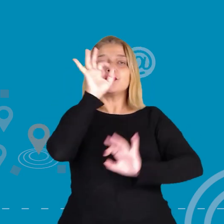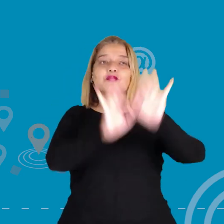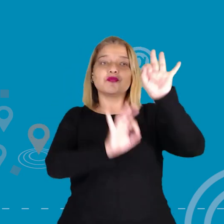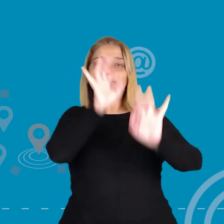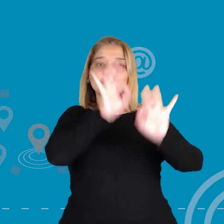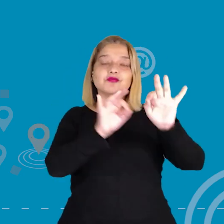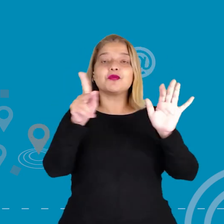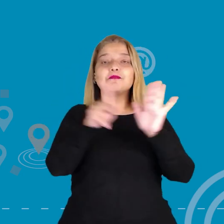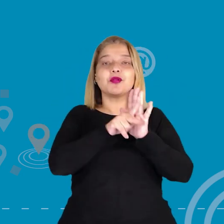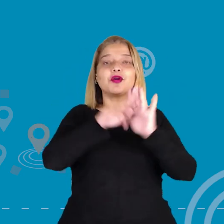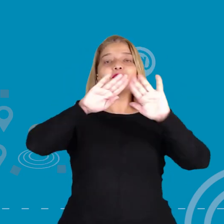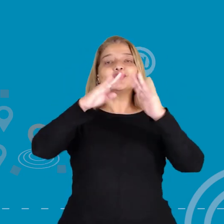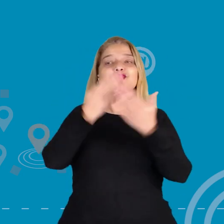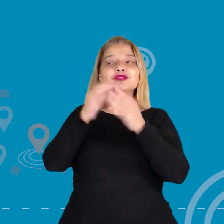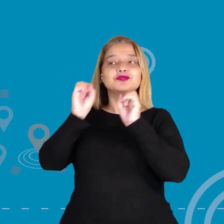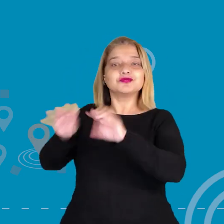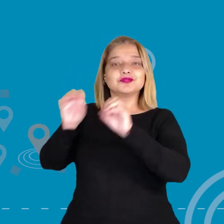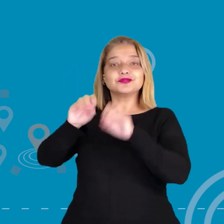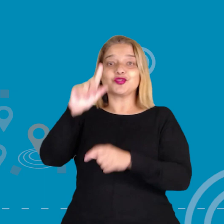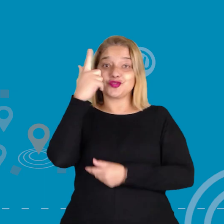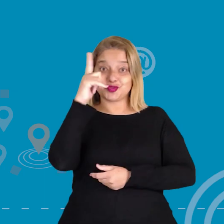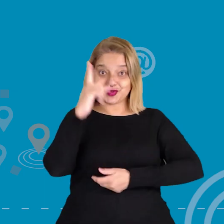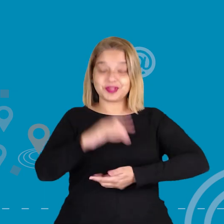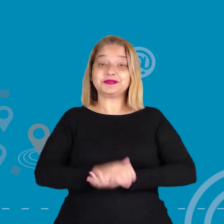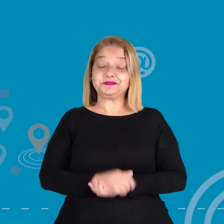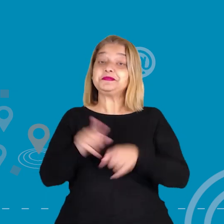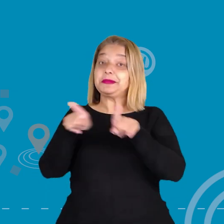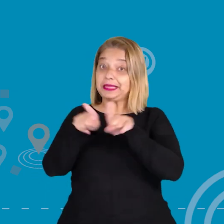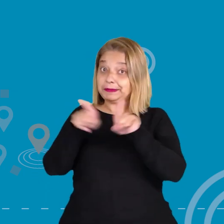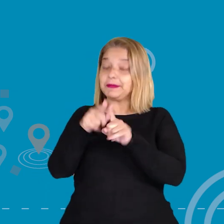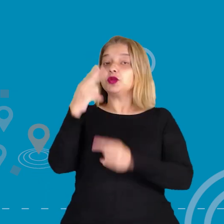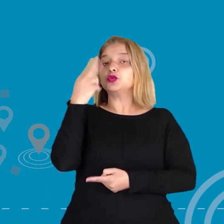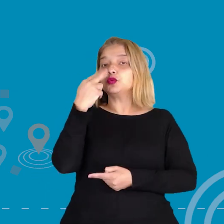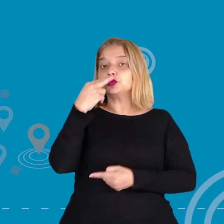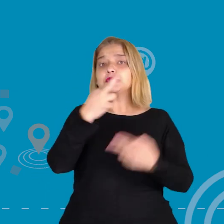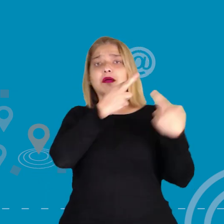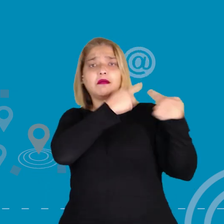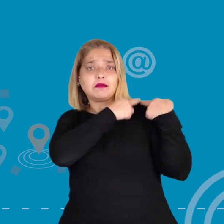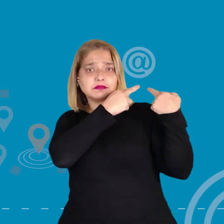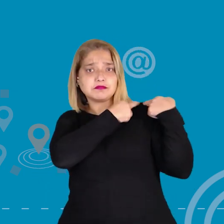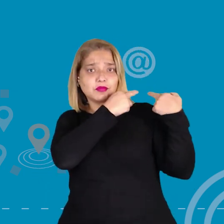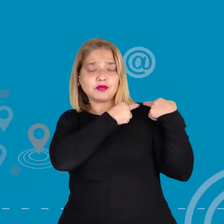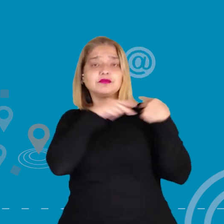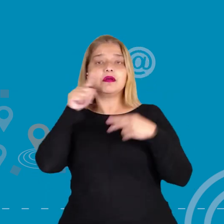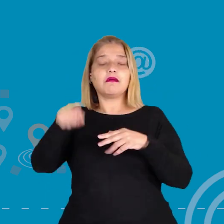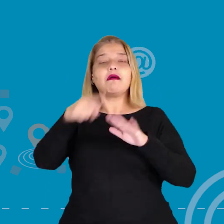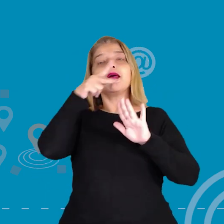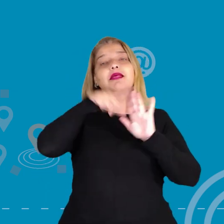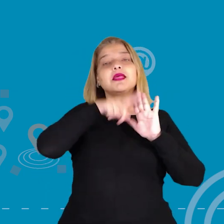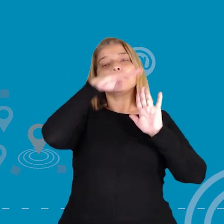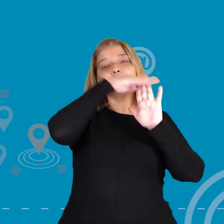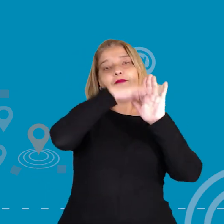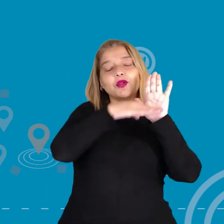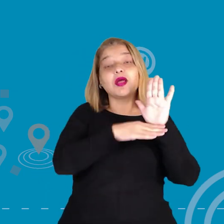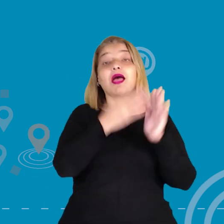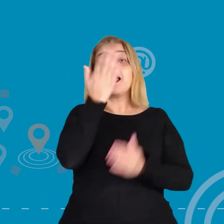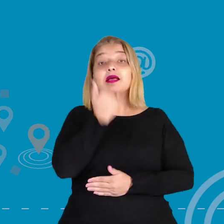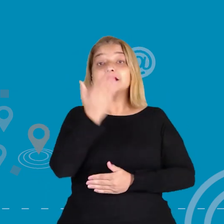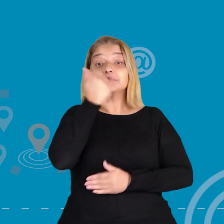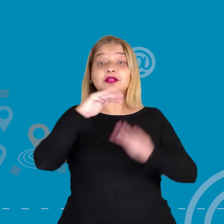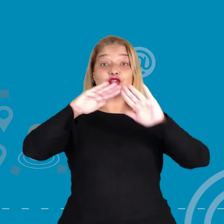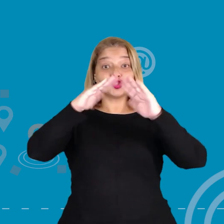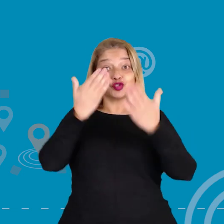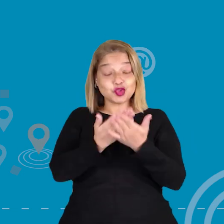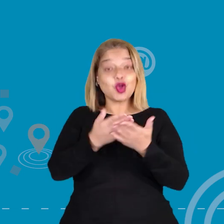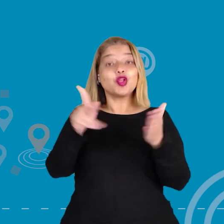Alimentação Escolar da SME de Goiânia, e também é a nutricionista responsável pelo